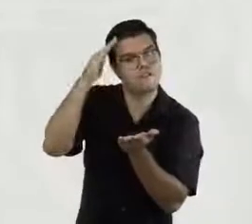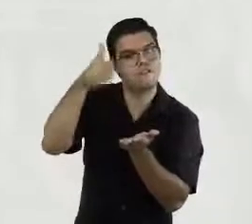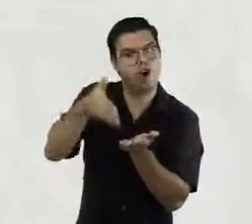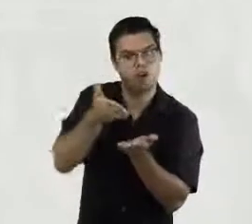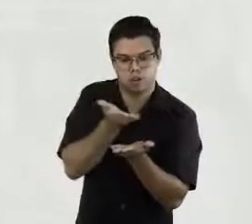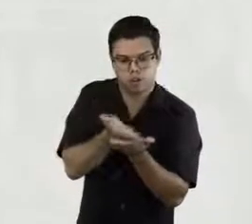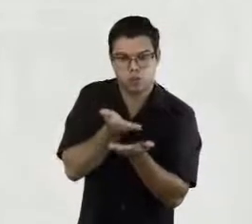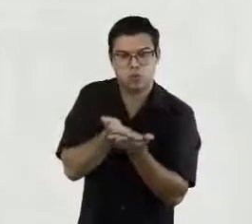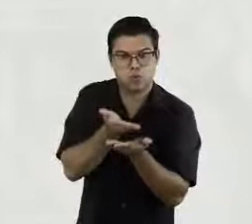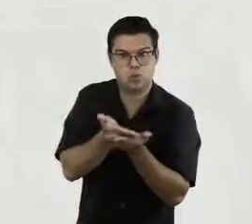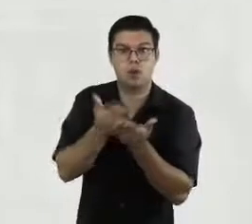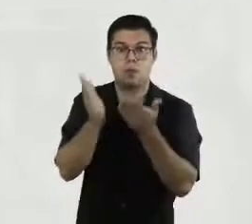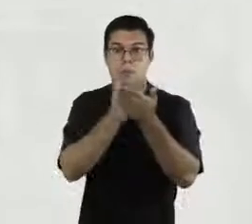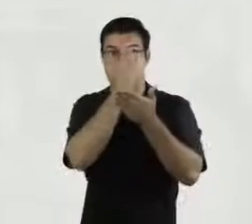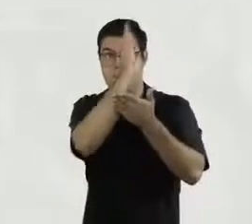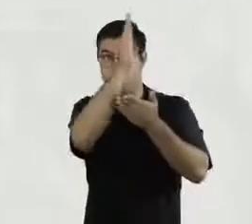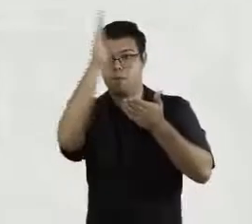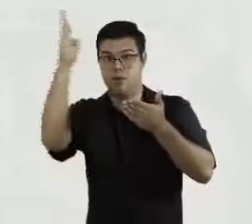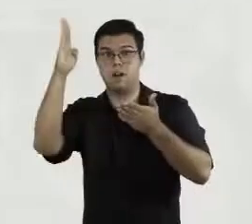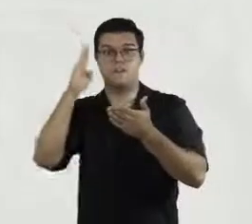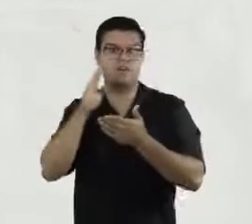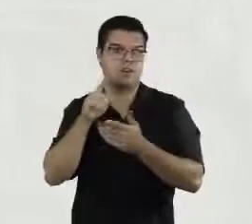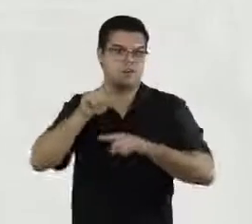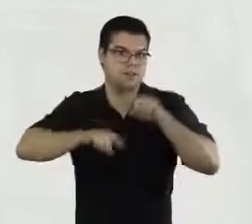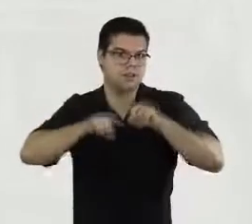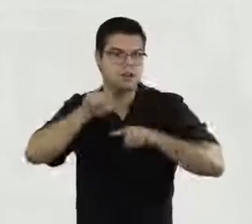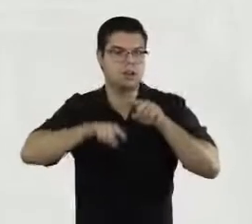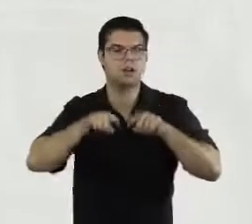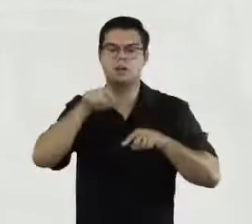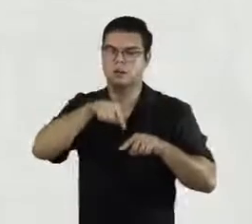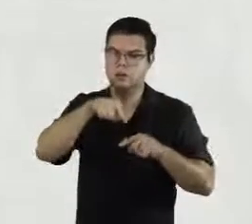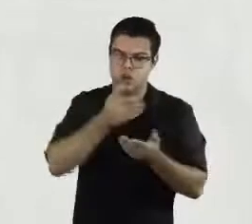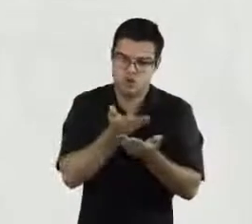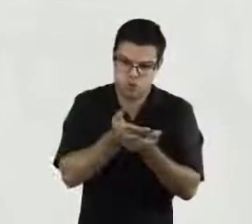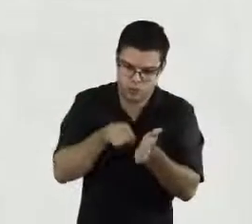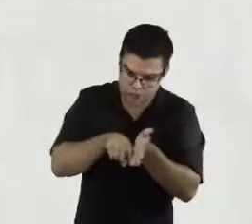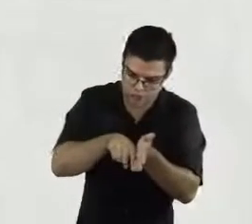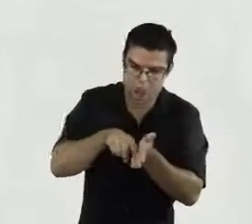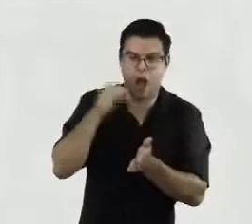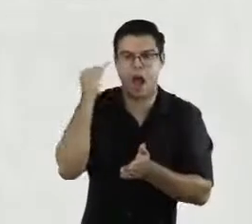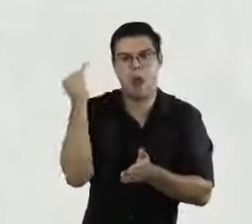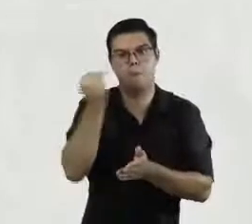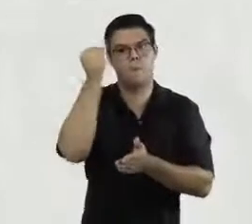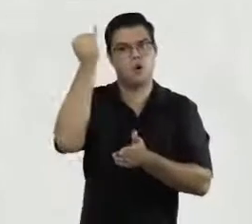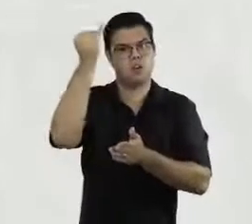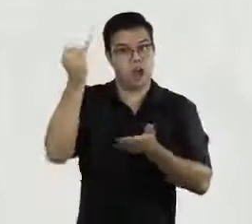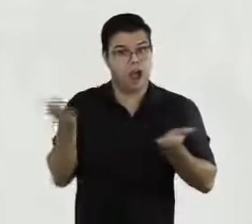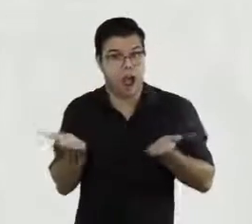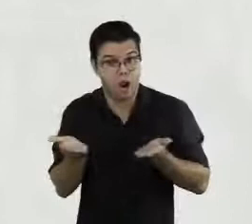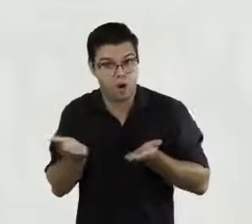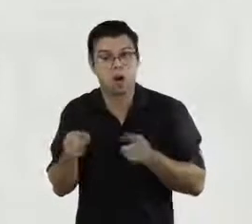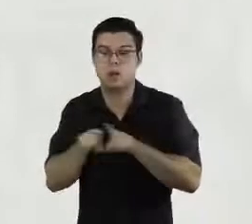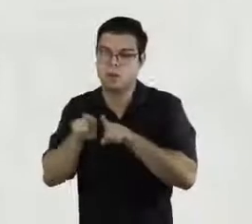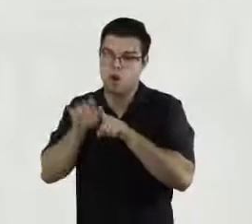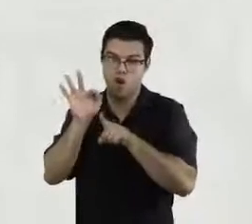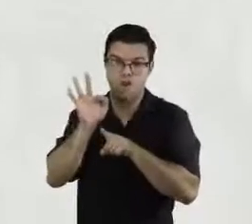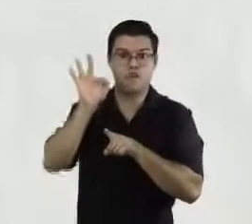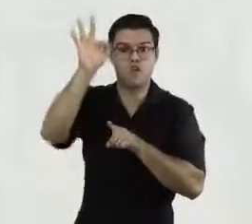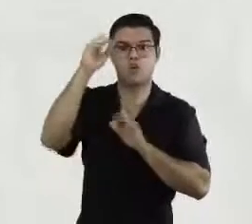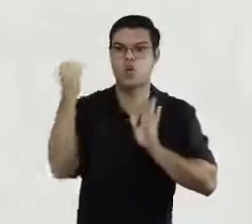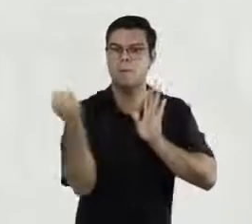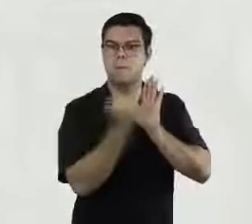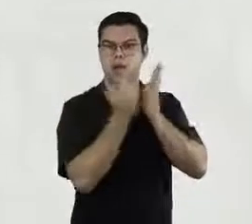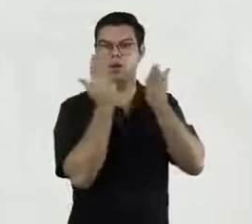no cenário internacional, elevando a importância de seus estudos para o presente e futuro do patrimônio